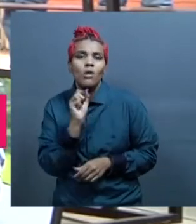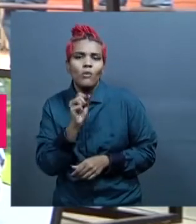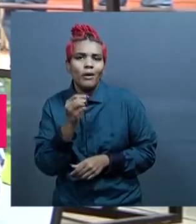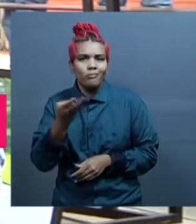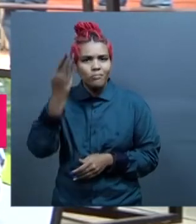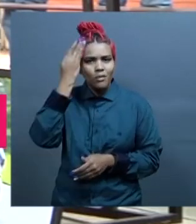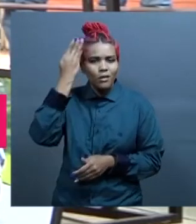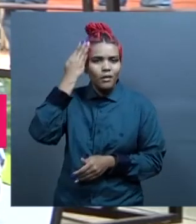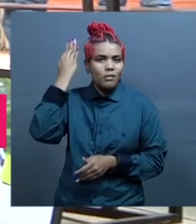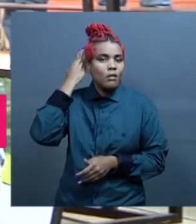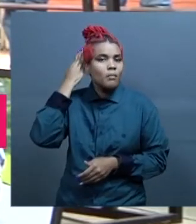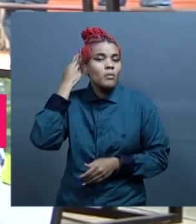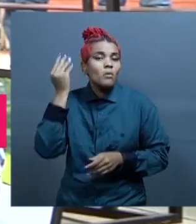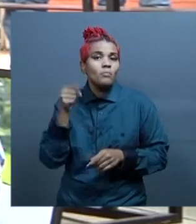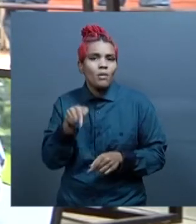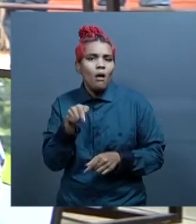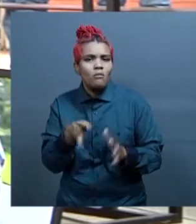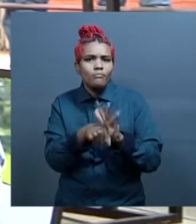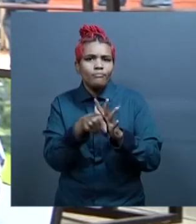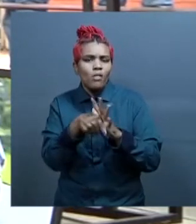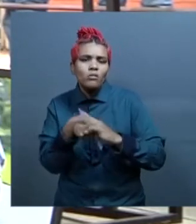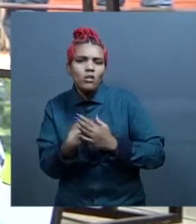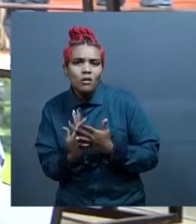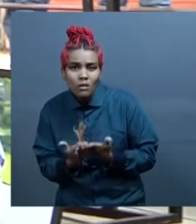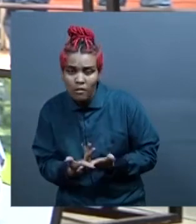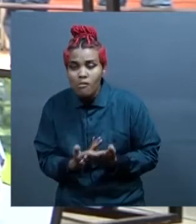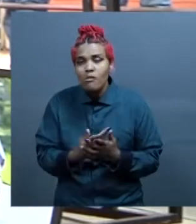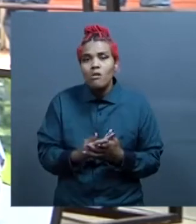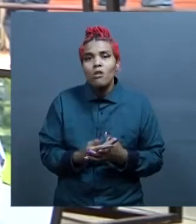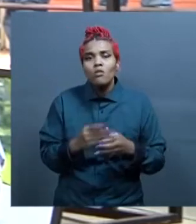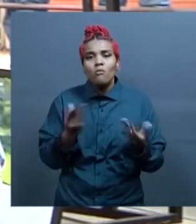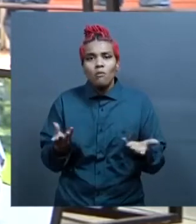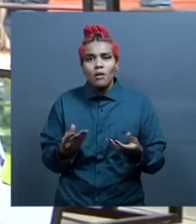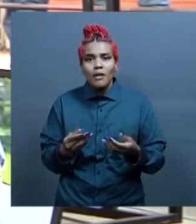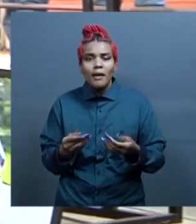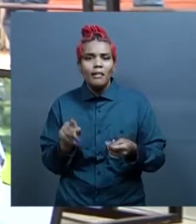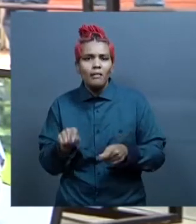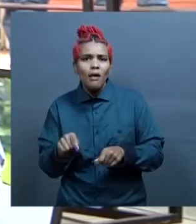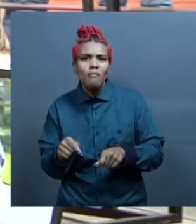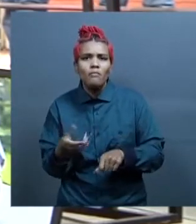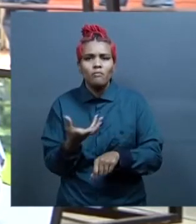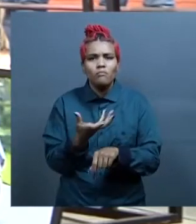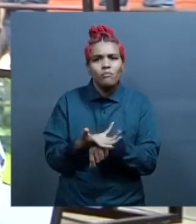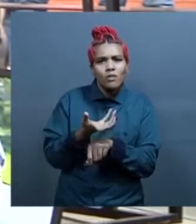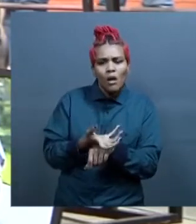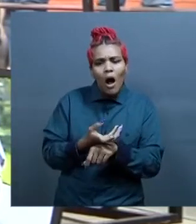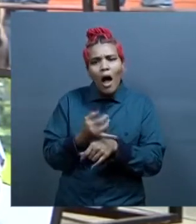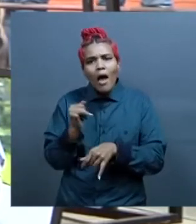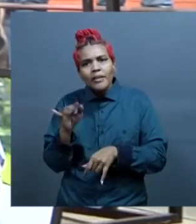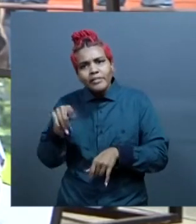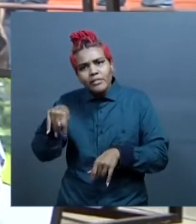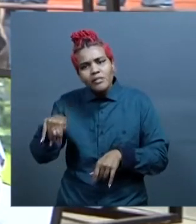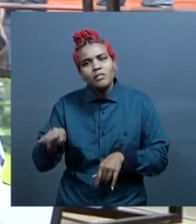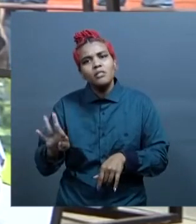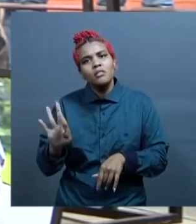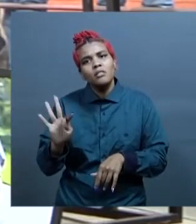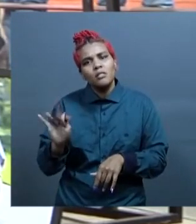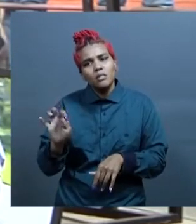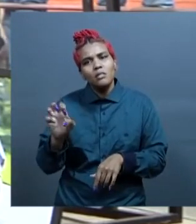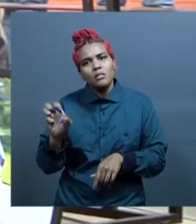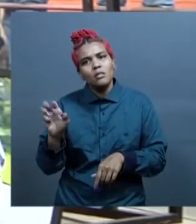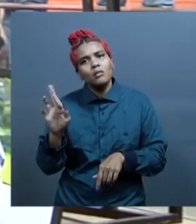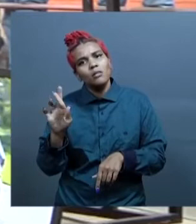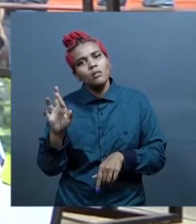né é esse projeto é um projeto bastante interdisciplinar né que dá oportunidade para os alunos é